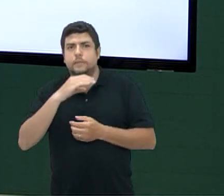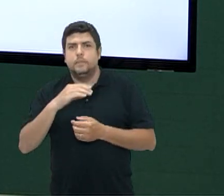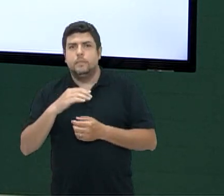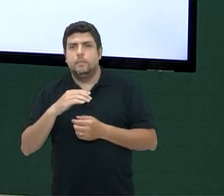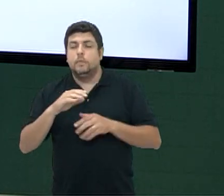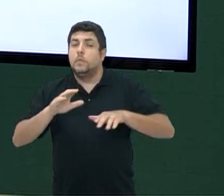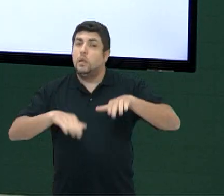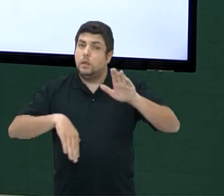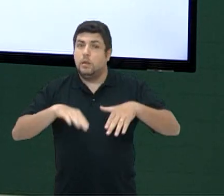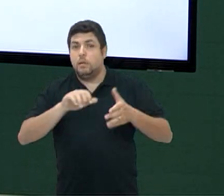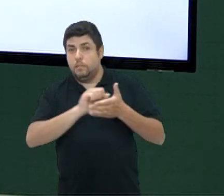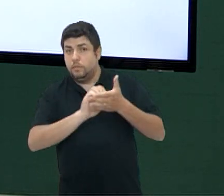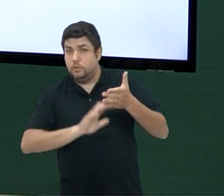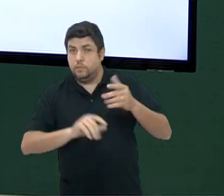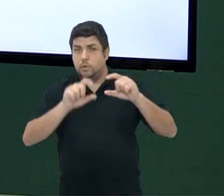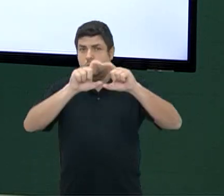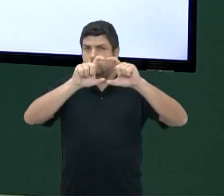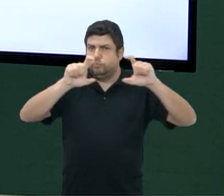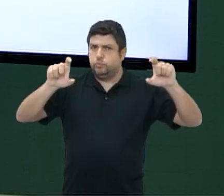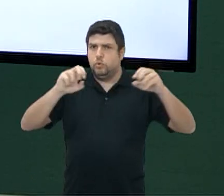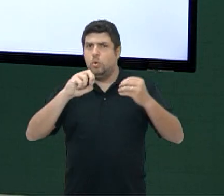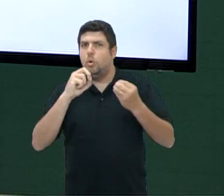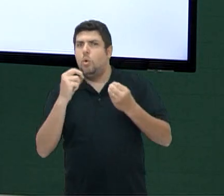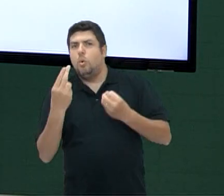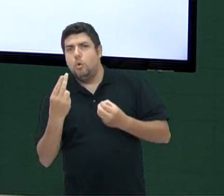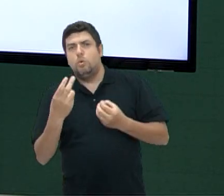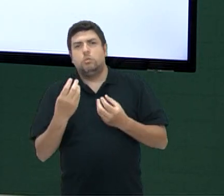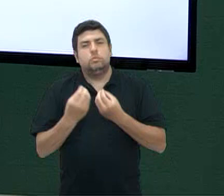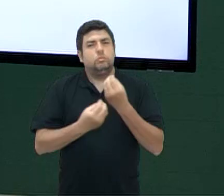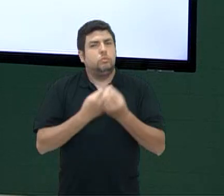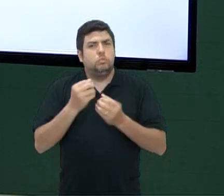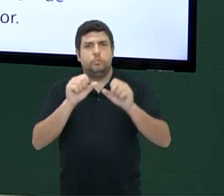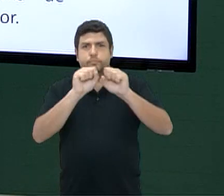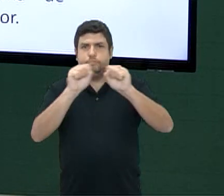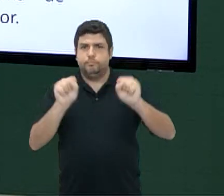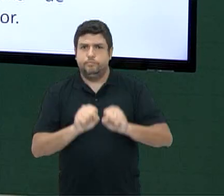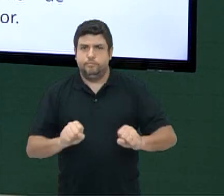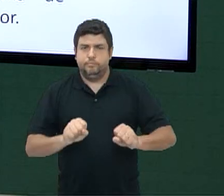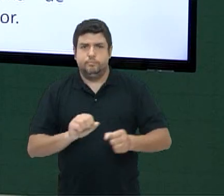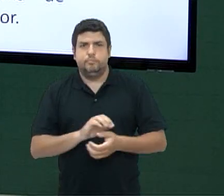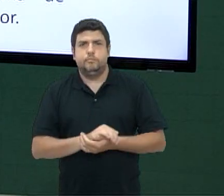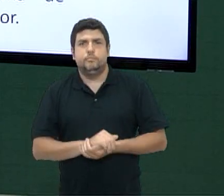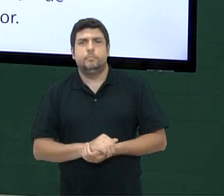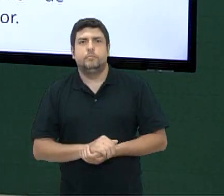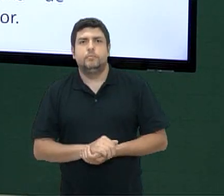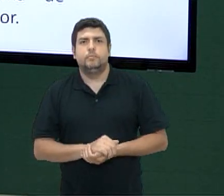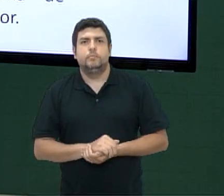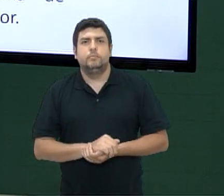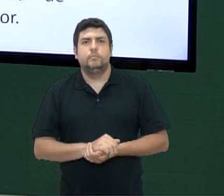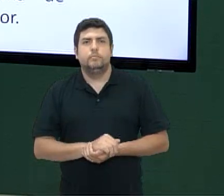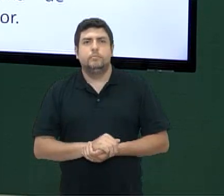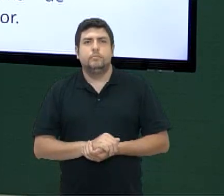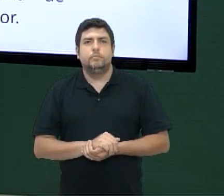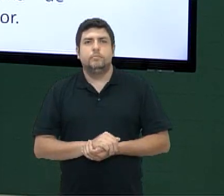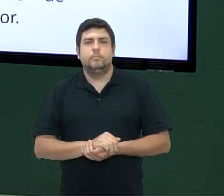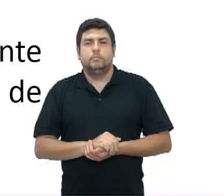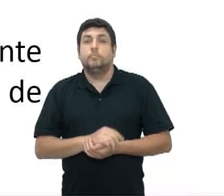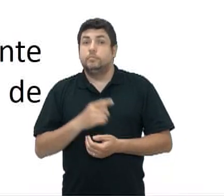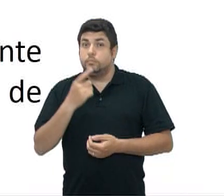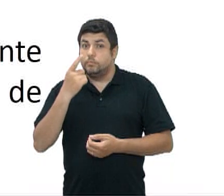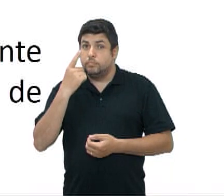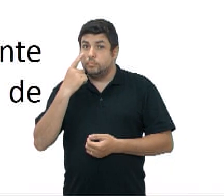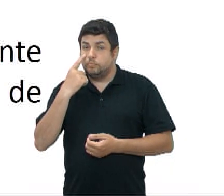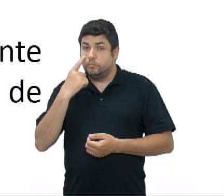questão ou da forma de abordagem do sistema, ok? Avançando então, temos aqui, ó, uma observação